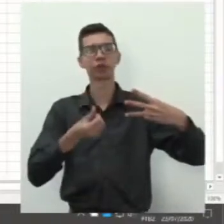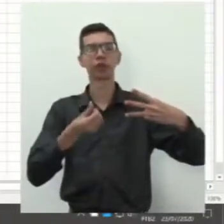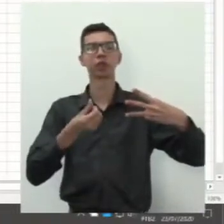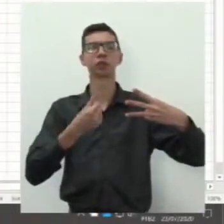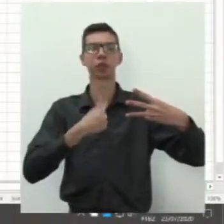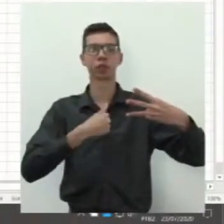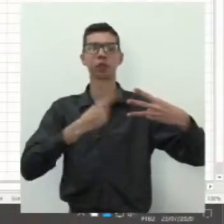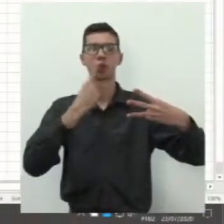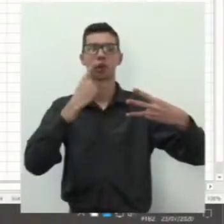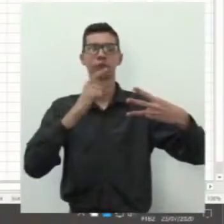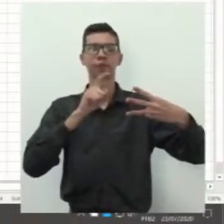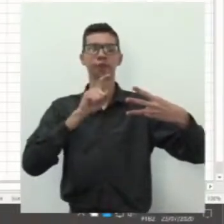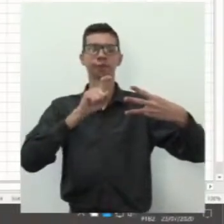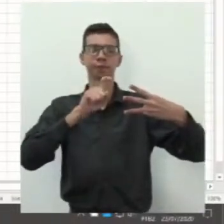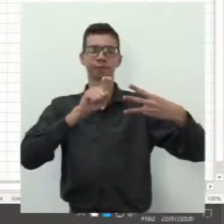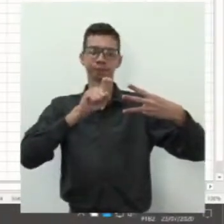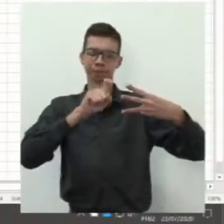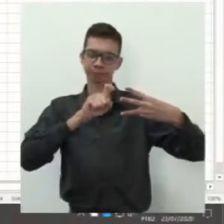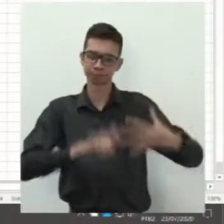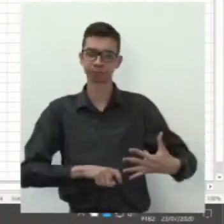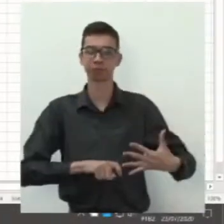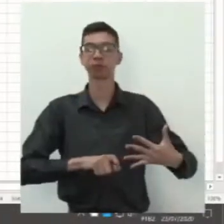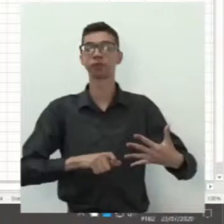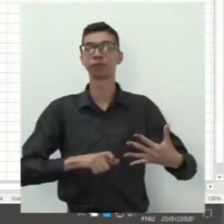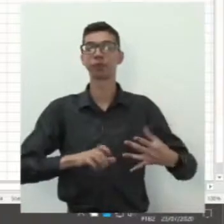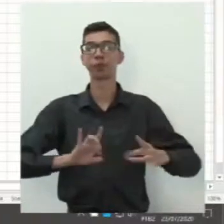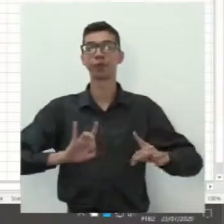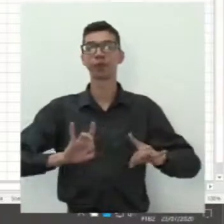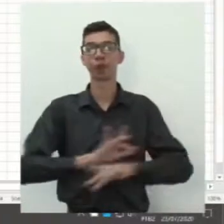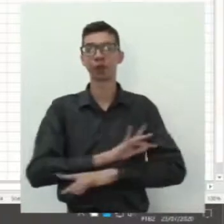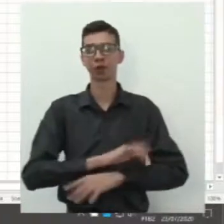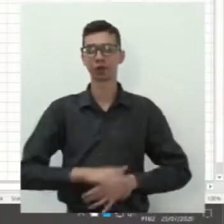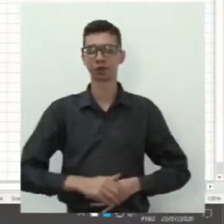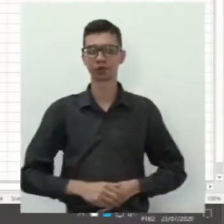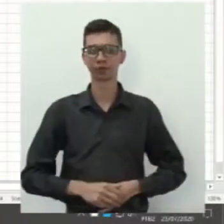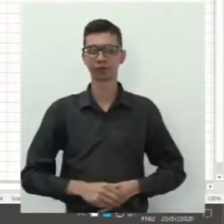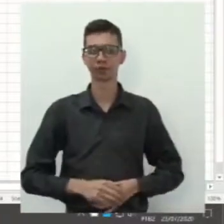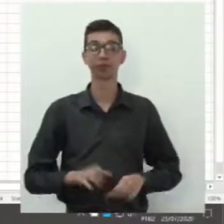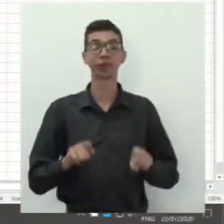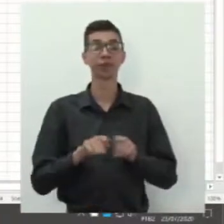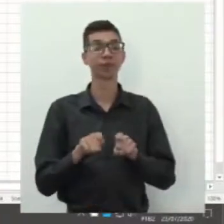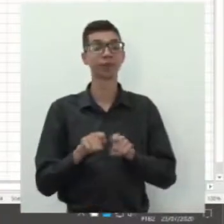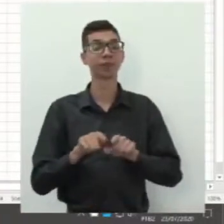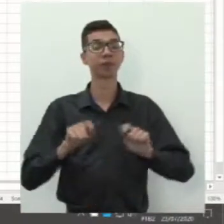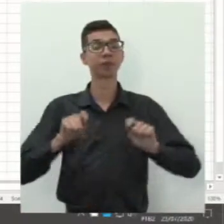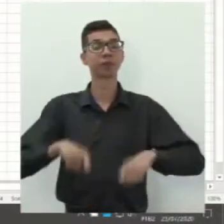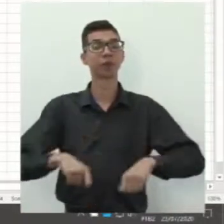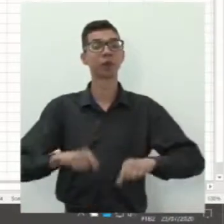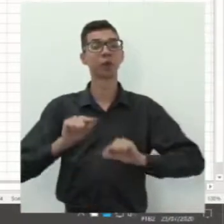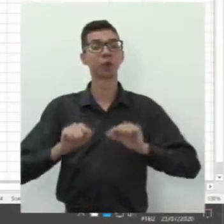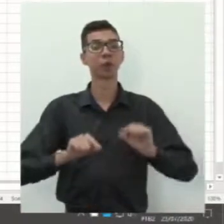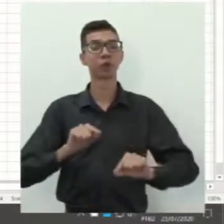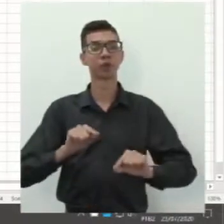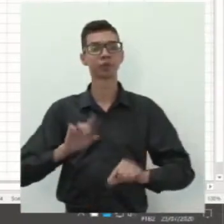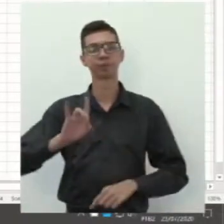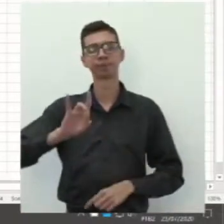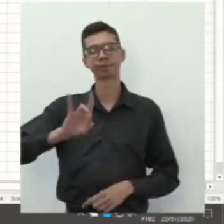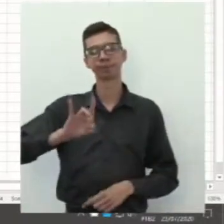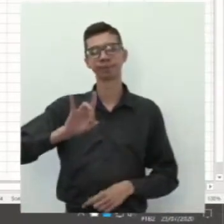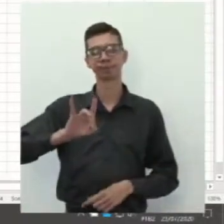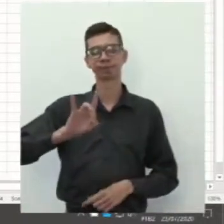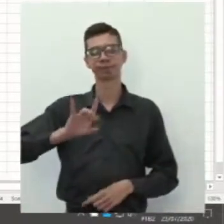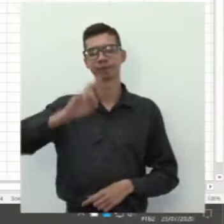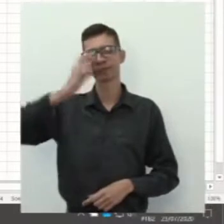arrastando, ele completa para mim. E aqui eu tenho uma opção de auto-preenchimento inteligente. Eu posso,